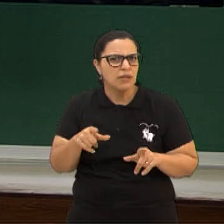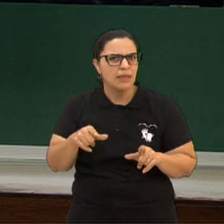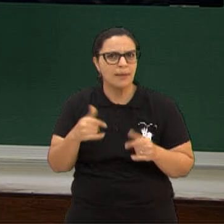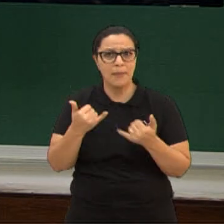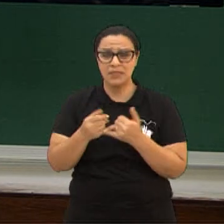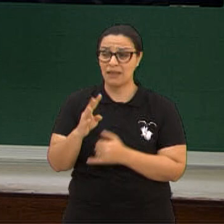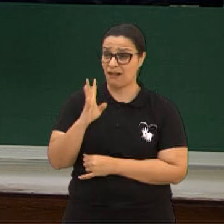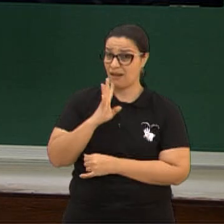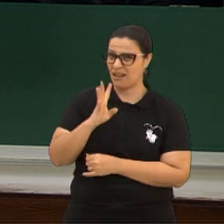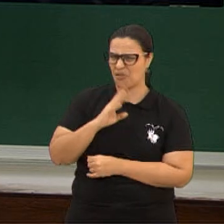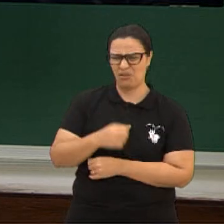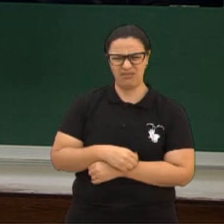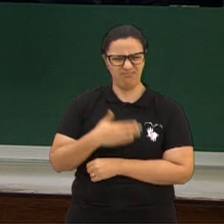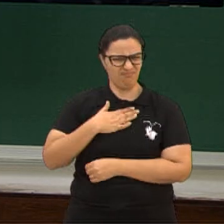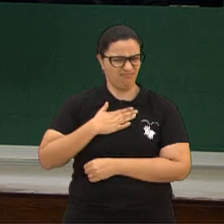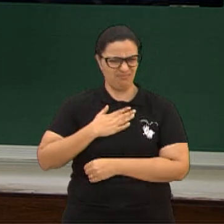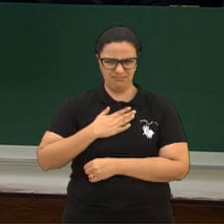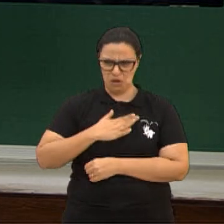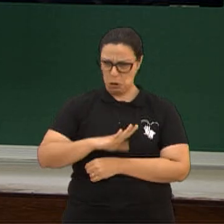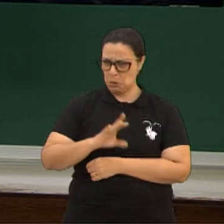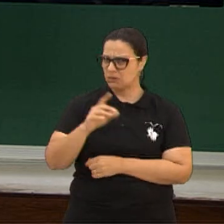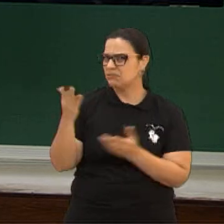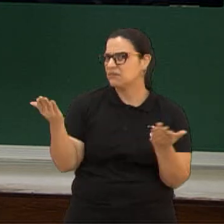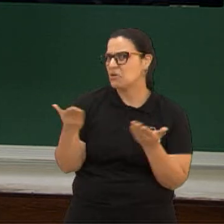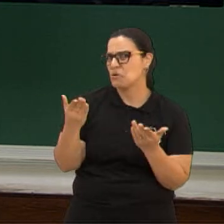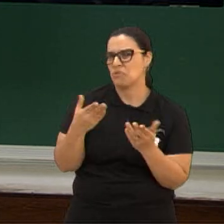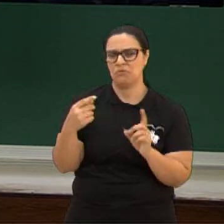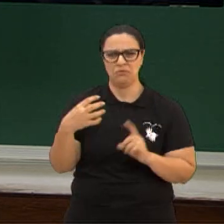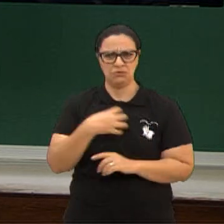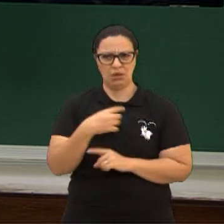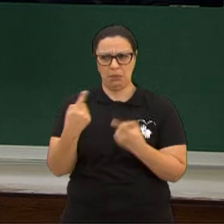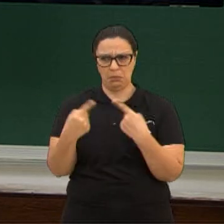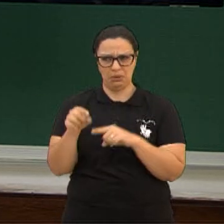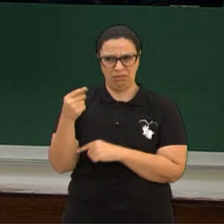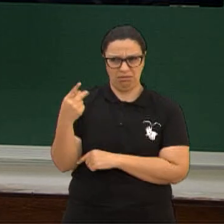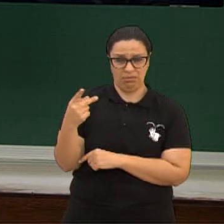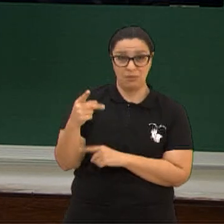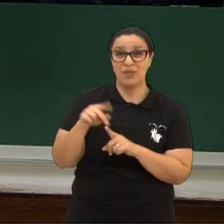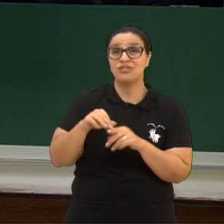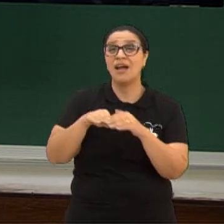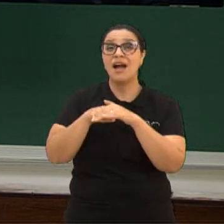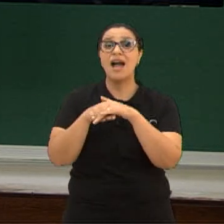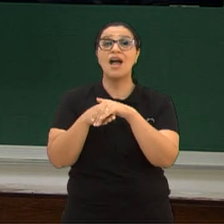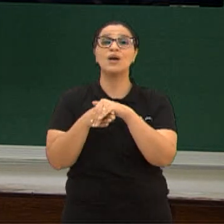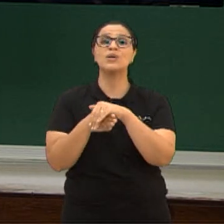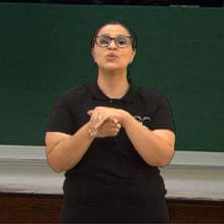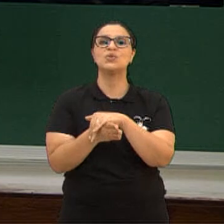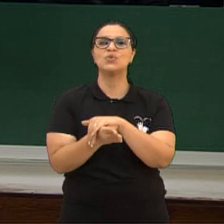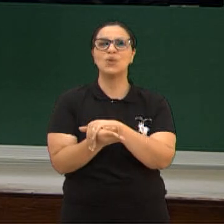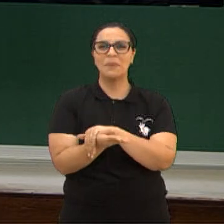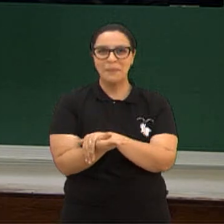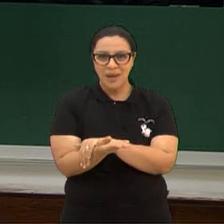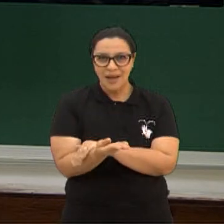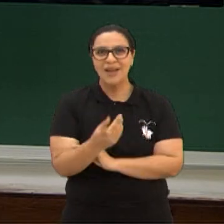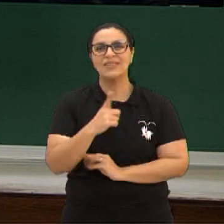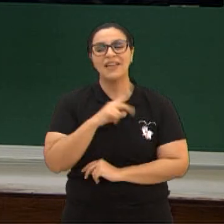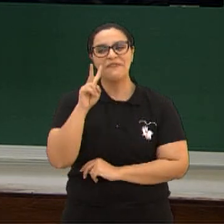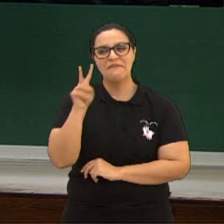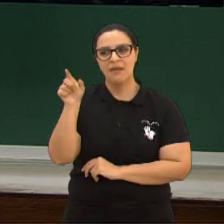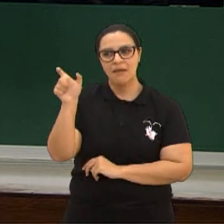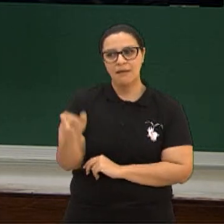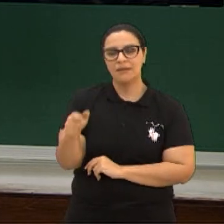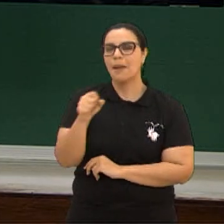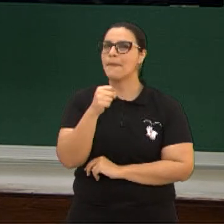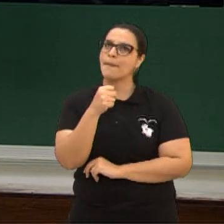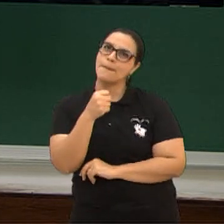ficou legal, ou a gente não gosta daquele estilo. Por quê? Porque já somos acostumados a ver aquele